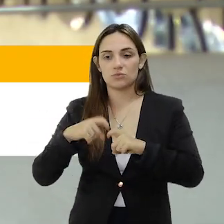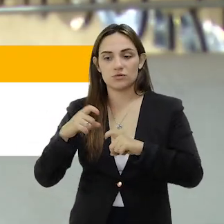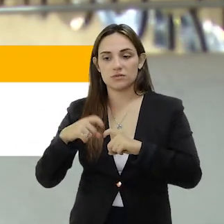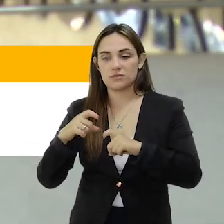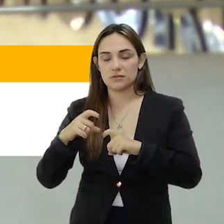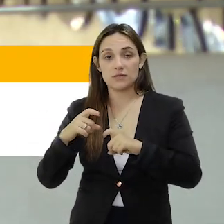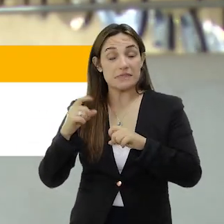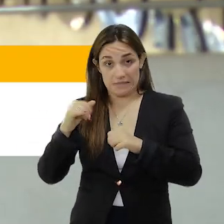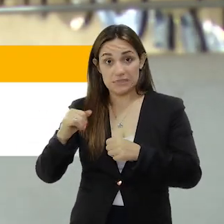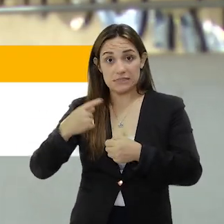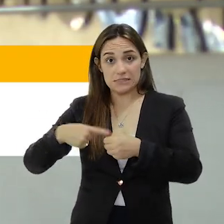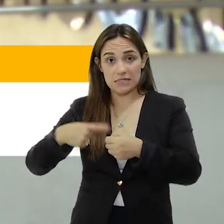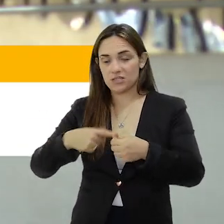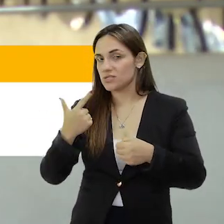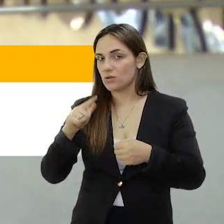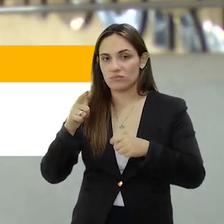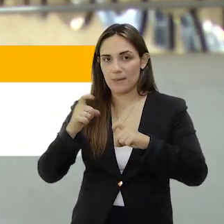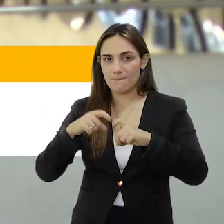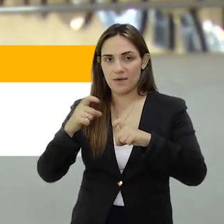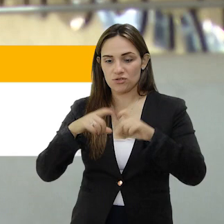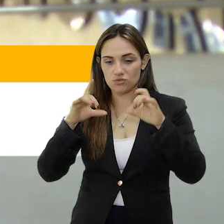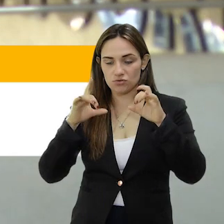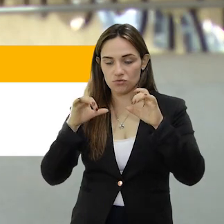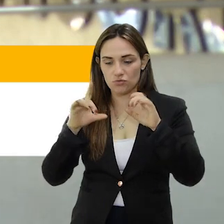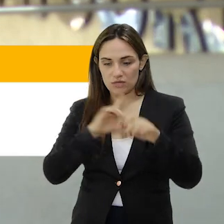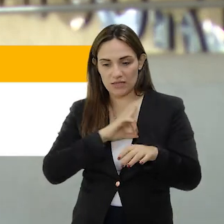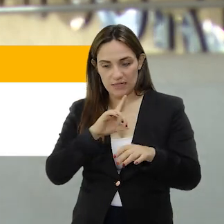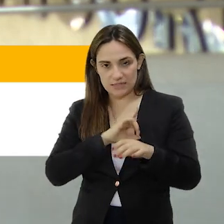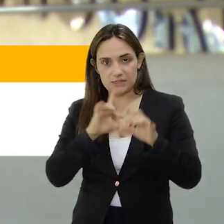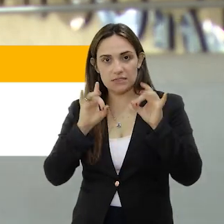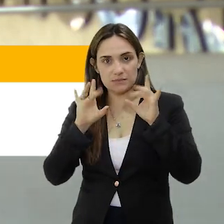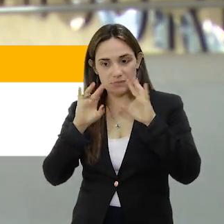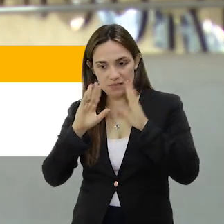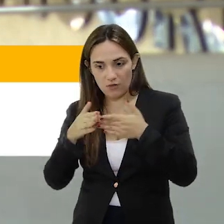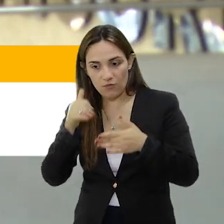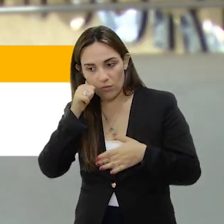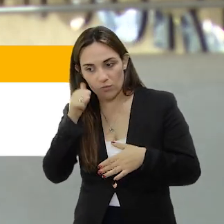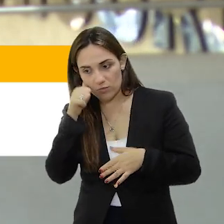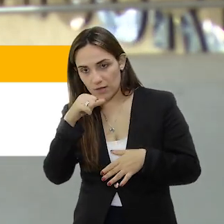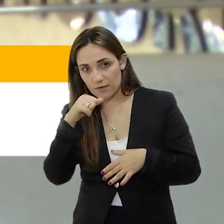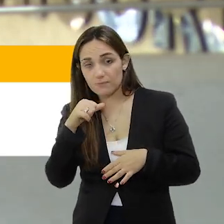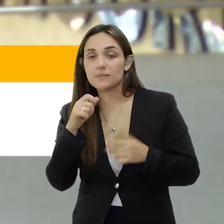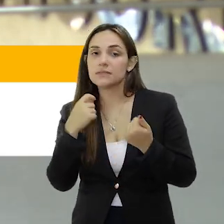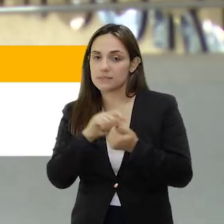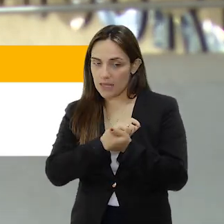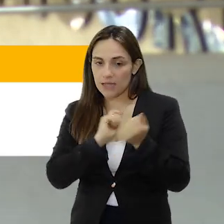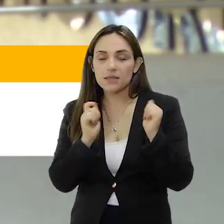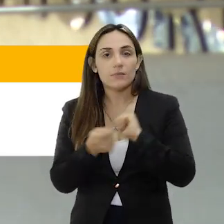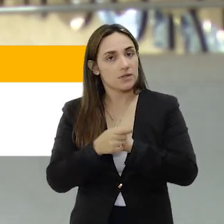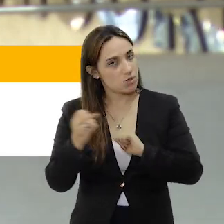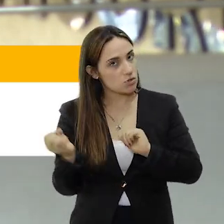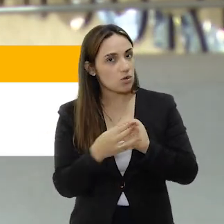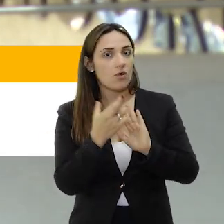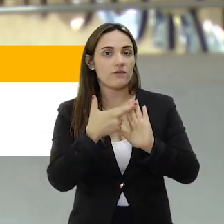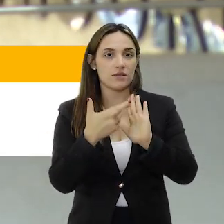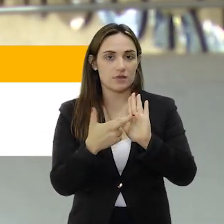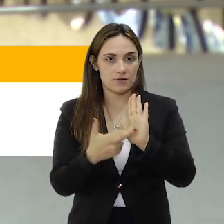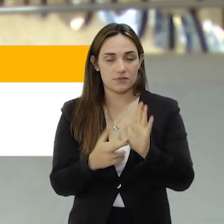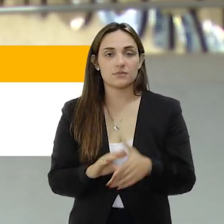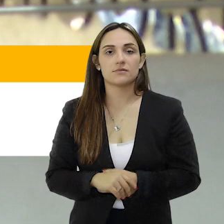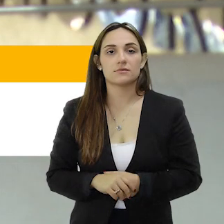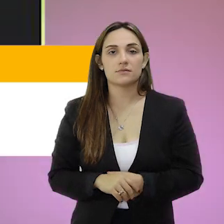municípios que não têm delegacias especializadas no atendimento à mulher vítima de violência terão que se adequar às